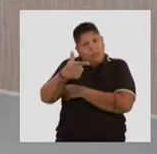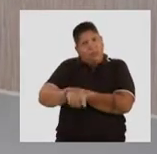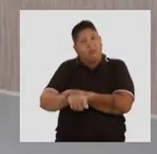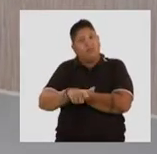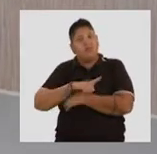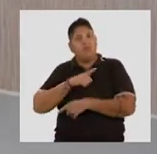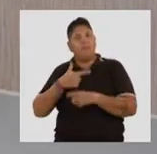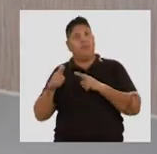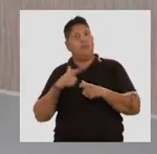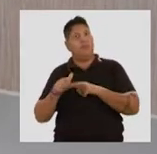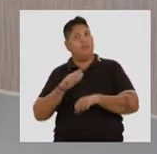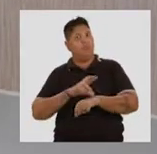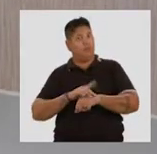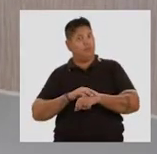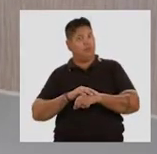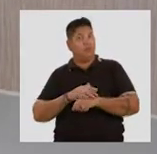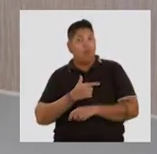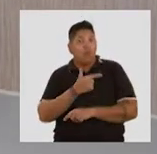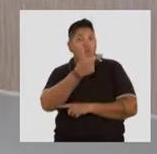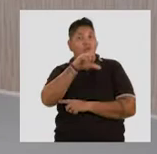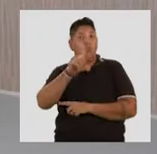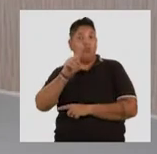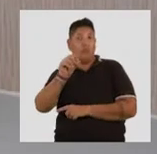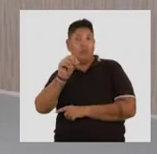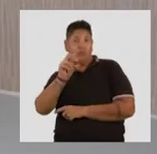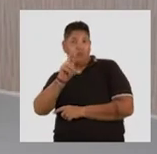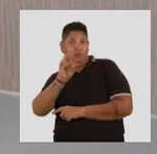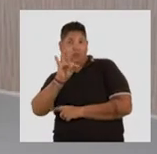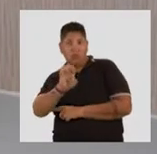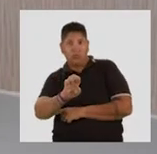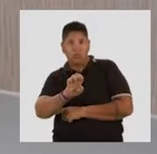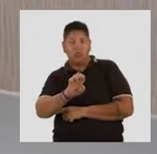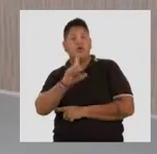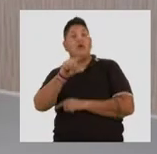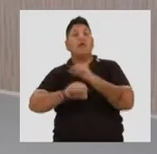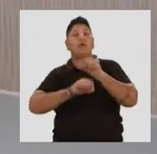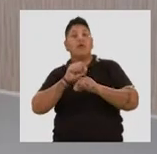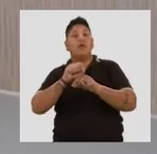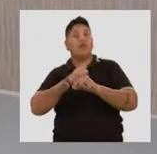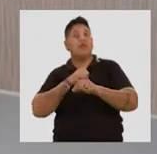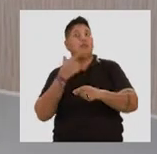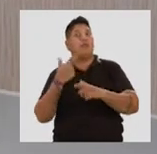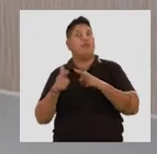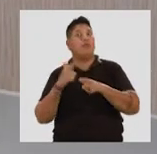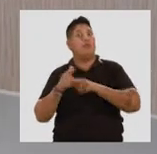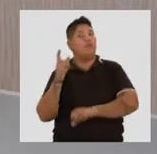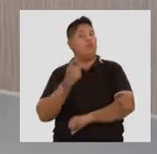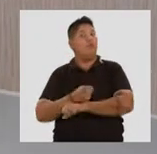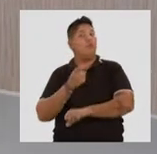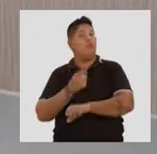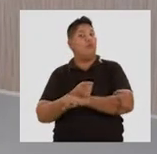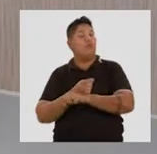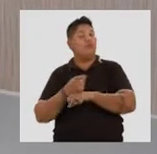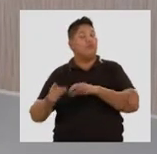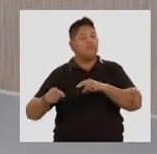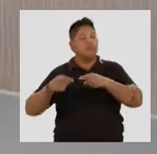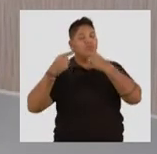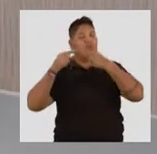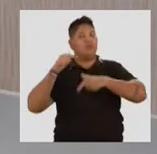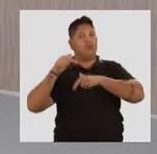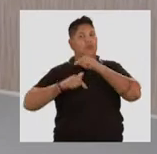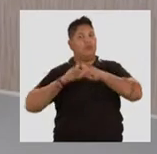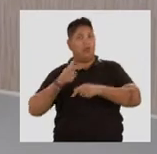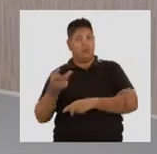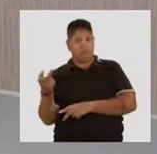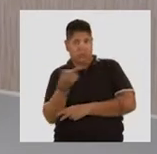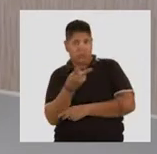repetitivo e DORT, que segundo alguns estudiosos já engloba LER, são distúrbios osteomusculares relacionados